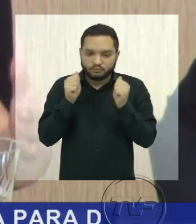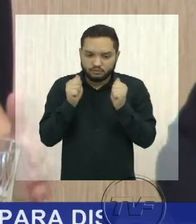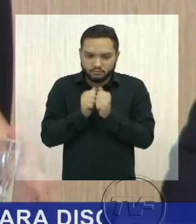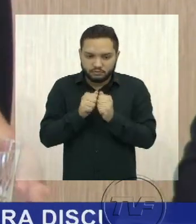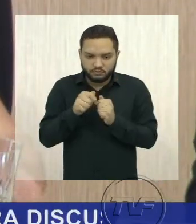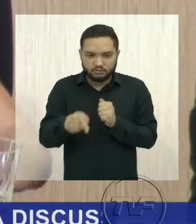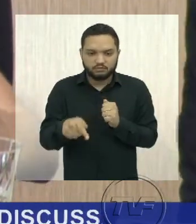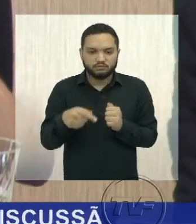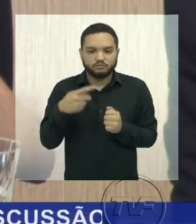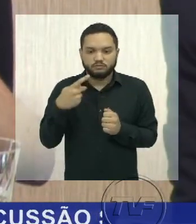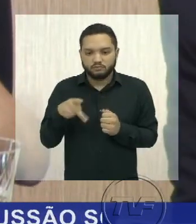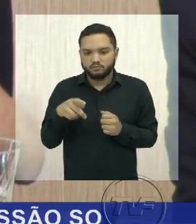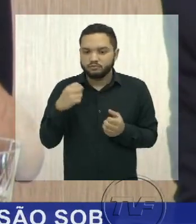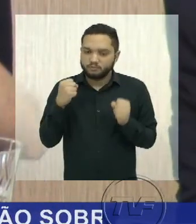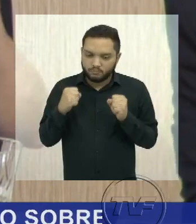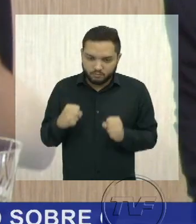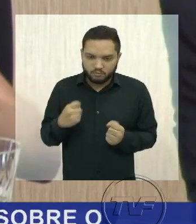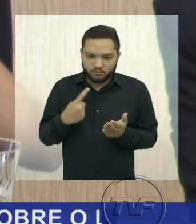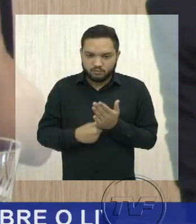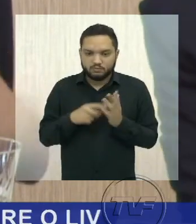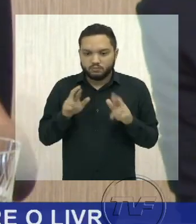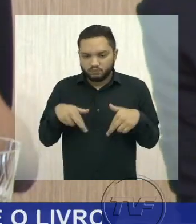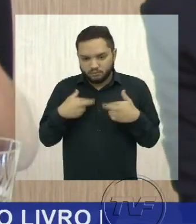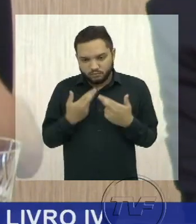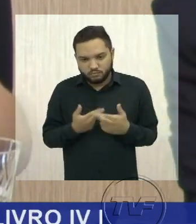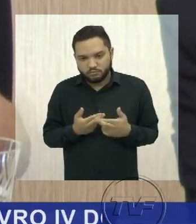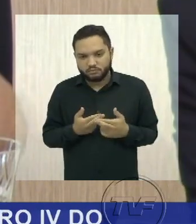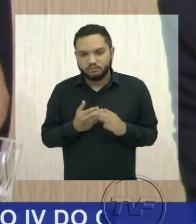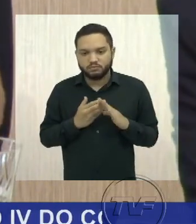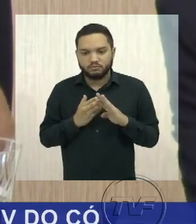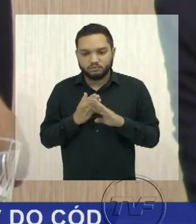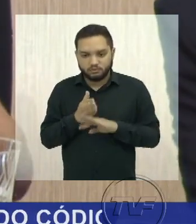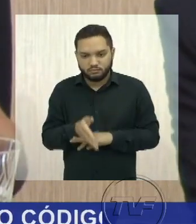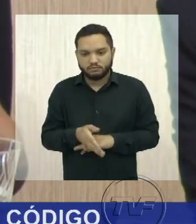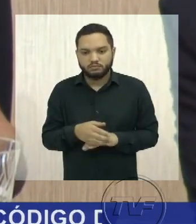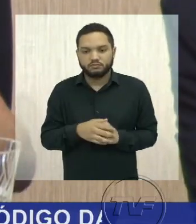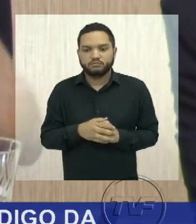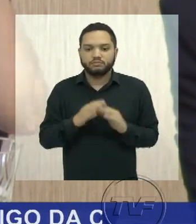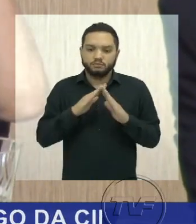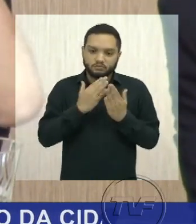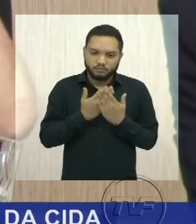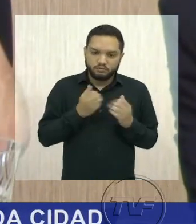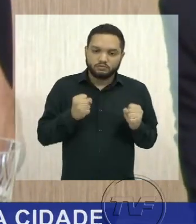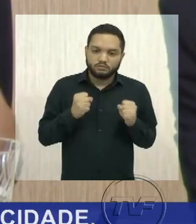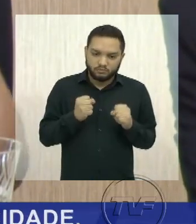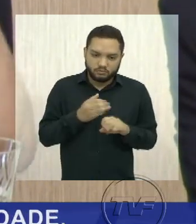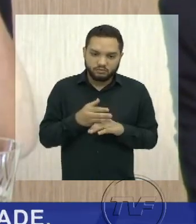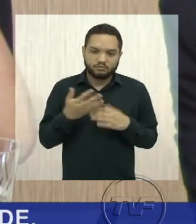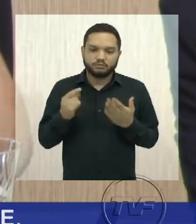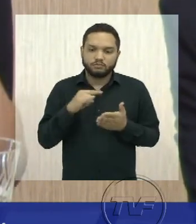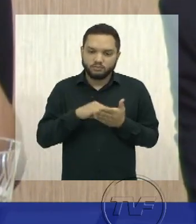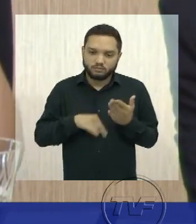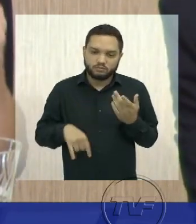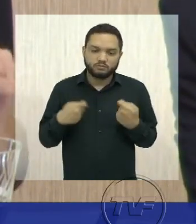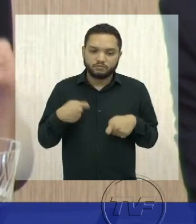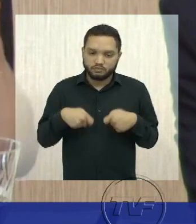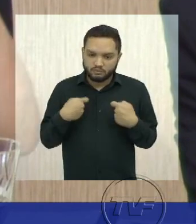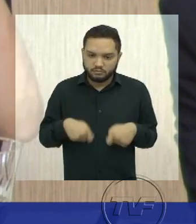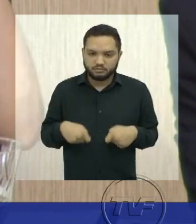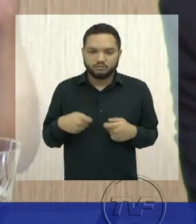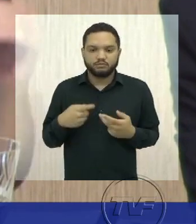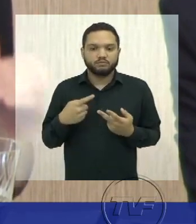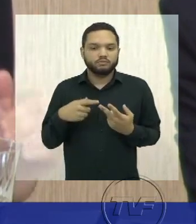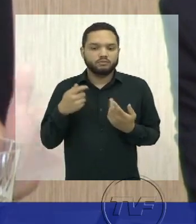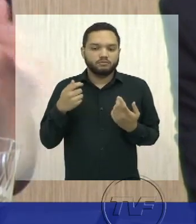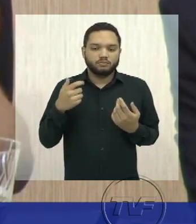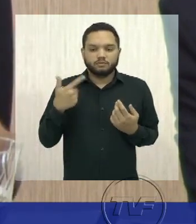seu segmento, se quiser marcar uma reunião no Cinep, nós vamos, mas nós vamos também na sua escola. Dizer quais os documentos que o senhor precisa, os